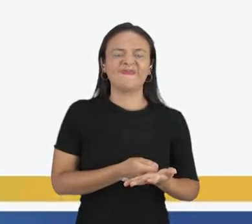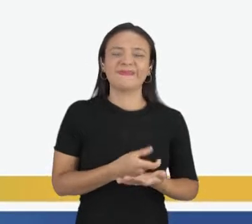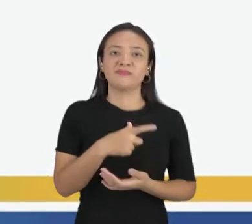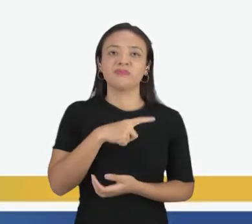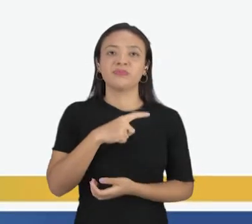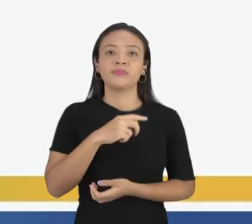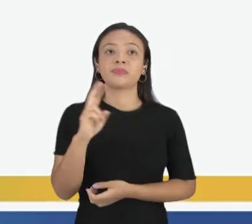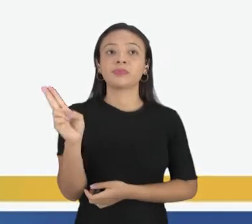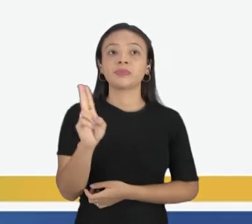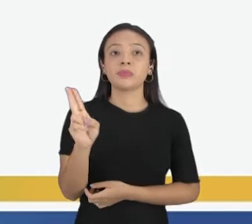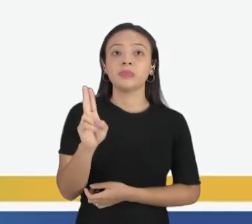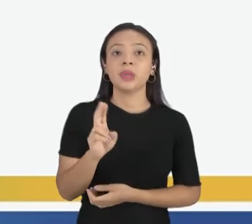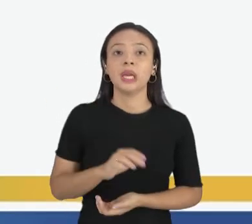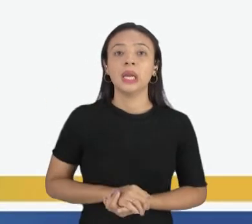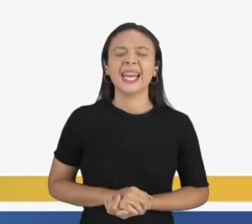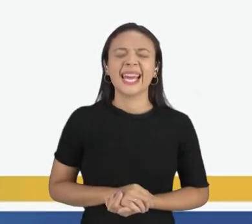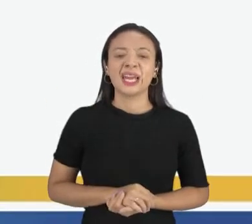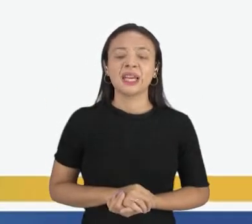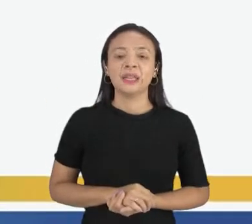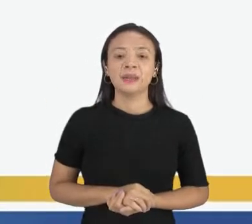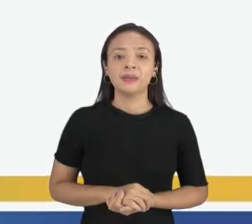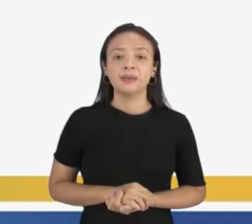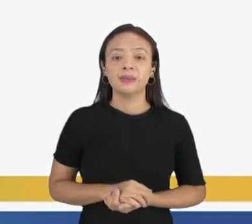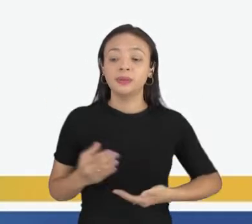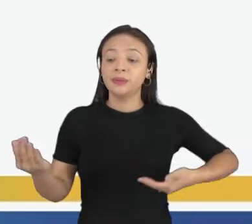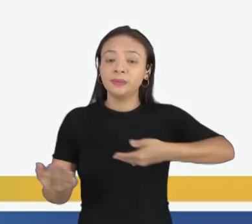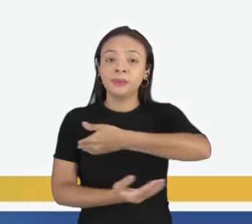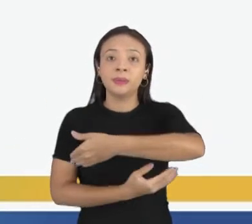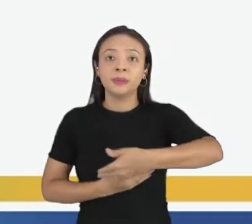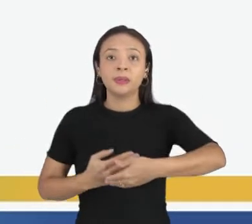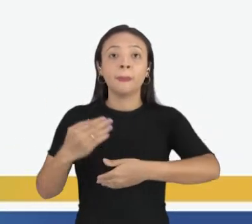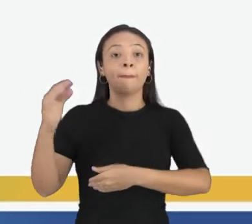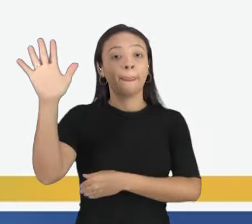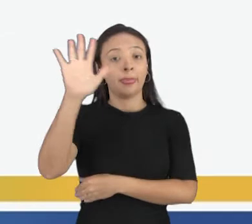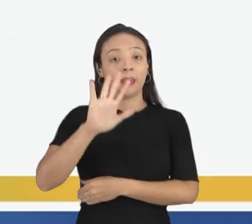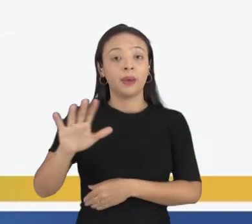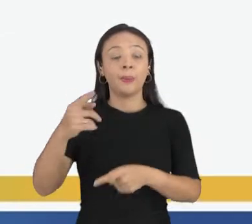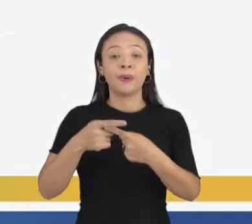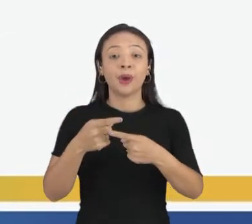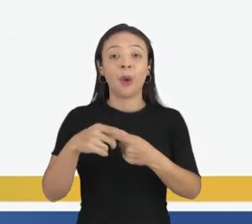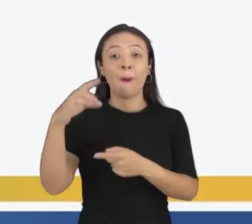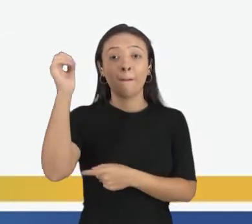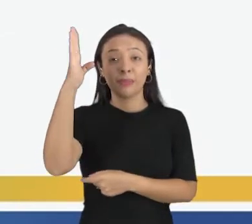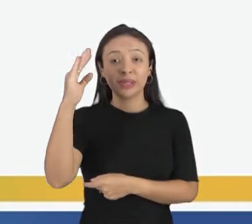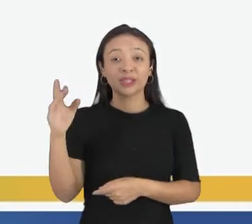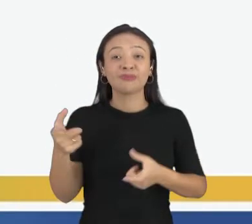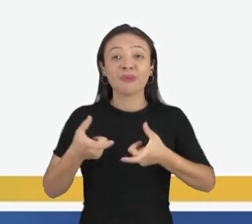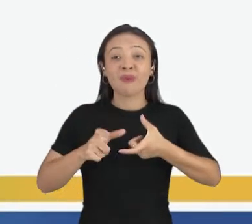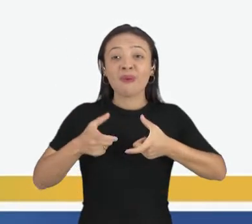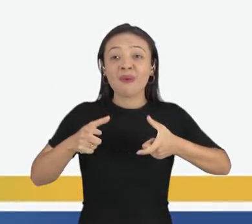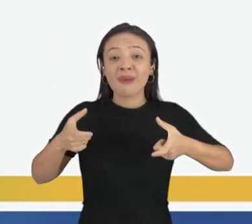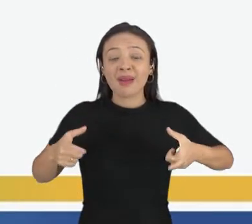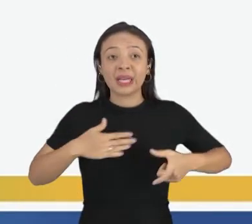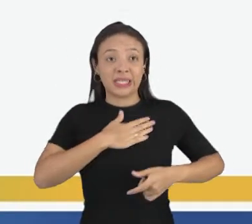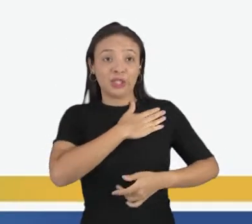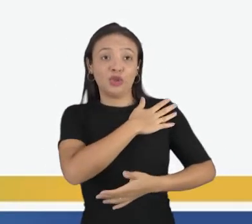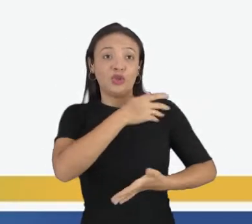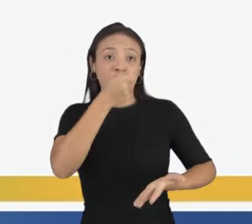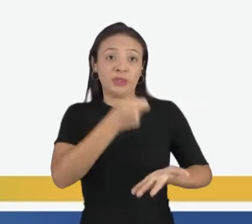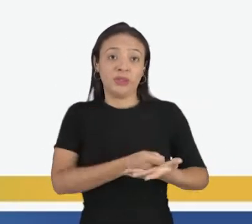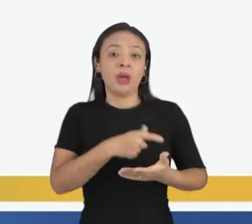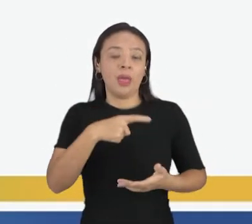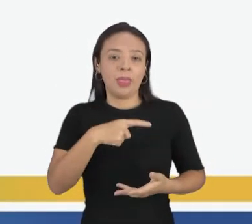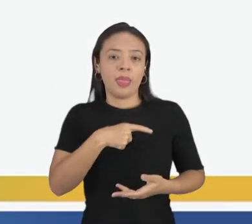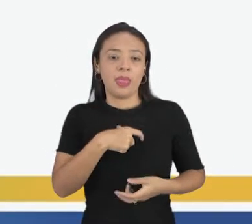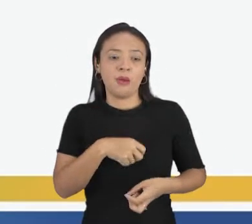essa chamada integração nacional, né? Porque o Brasil era um território muito grande Na ditadura militar, a gente tem a